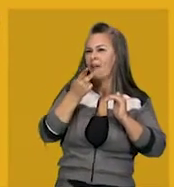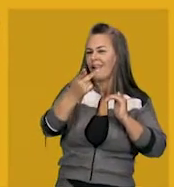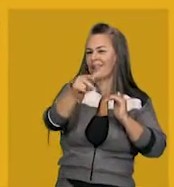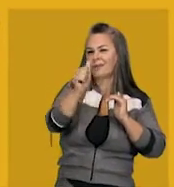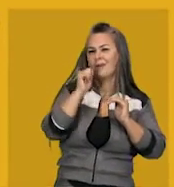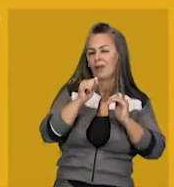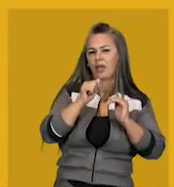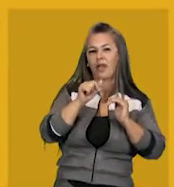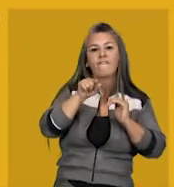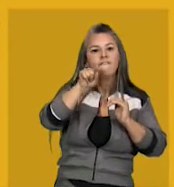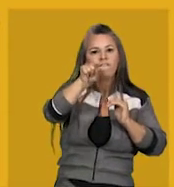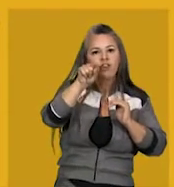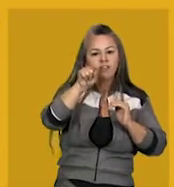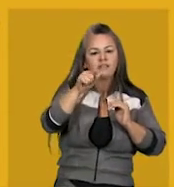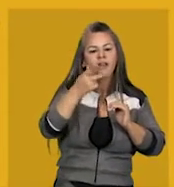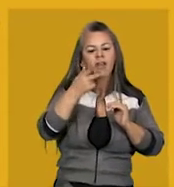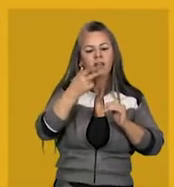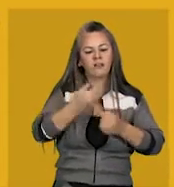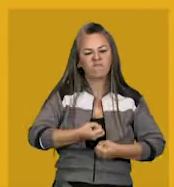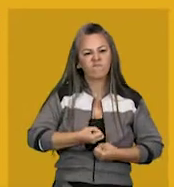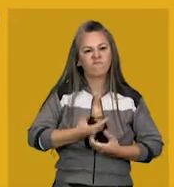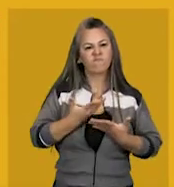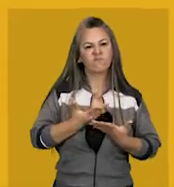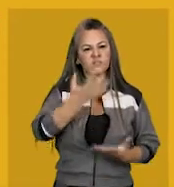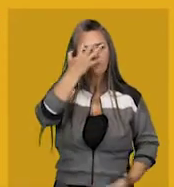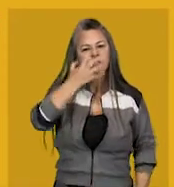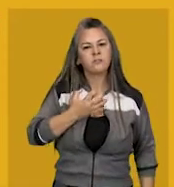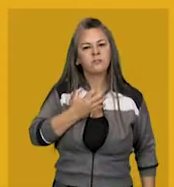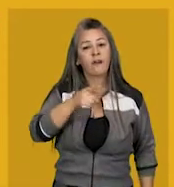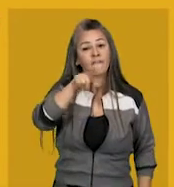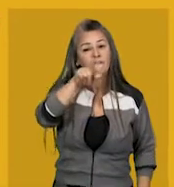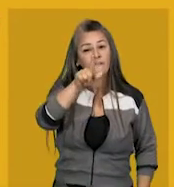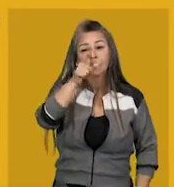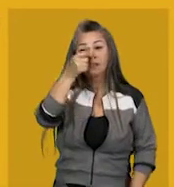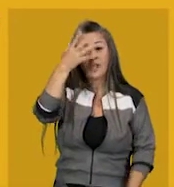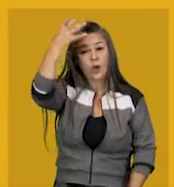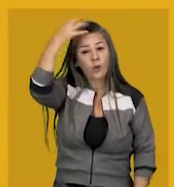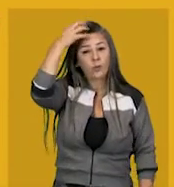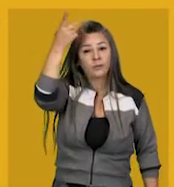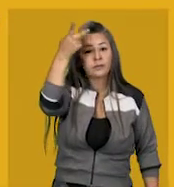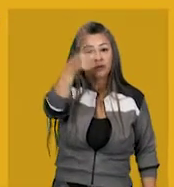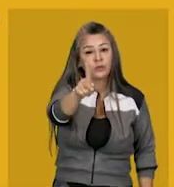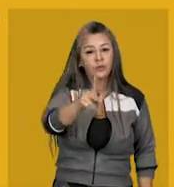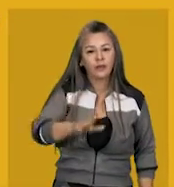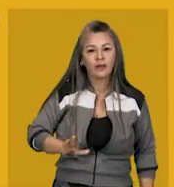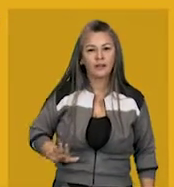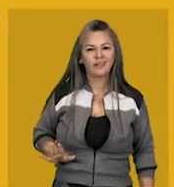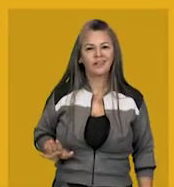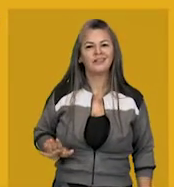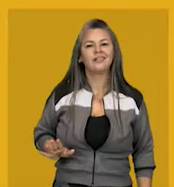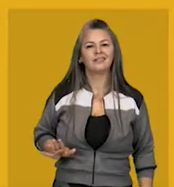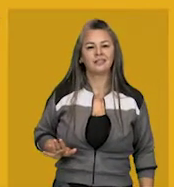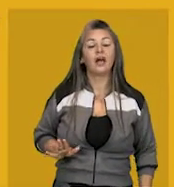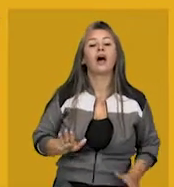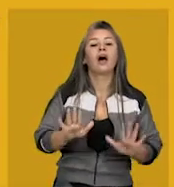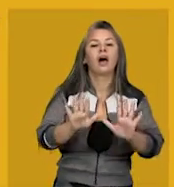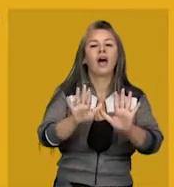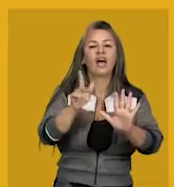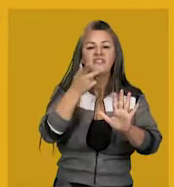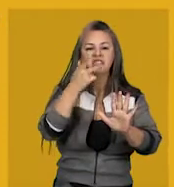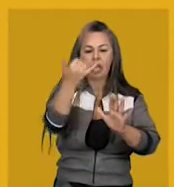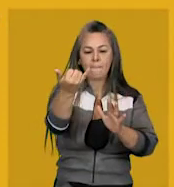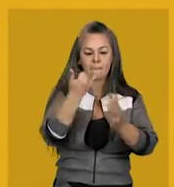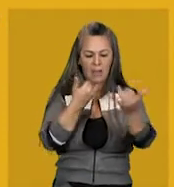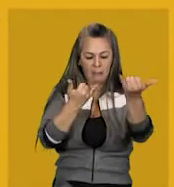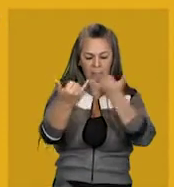somos nós, são tuas palavras insensatas. E você está pagando por aquilo que você falou. Ele está dizendo. A mim essas palavras não dizem